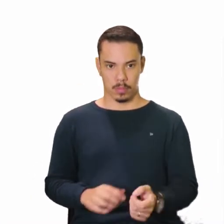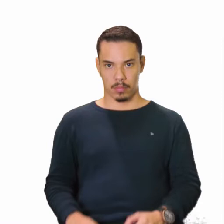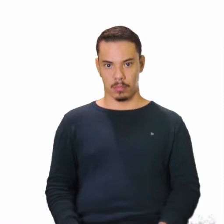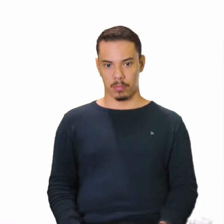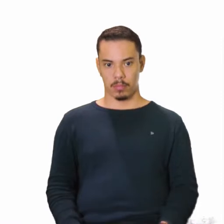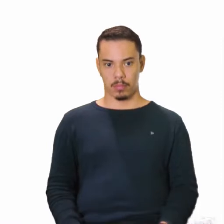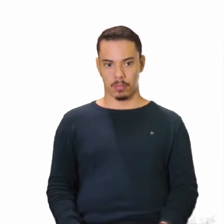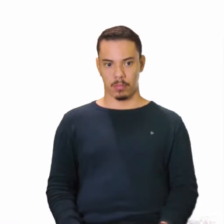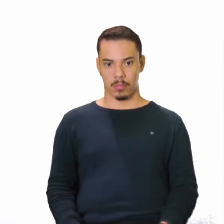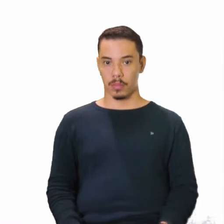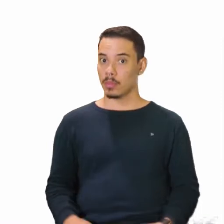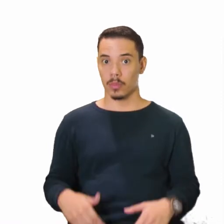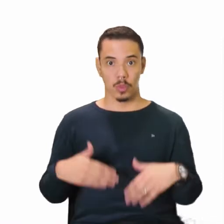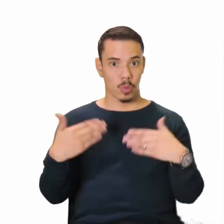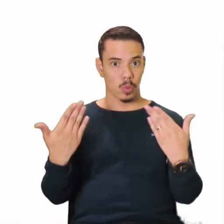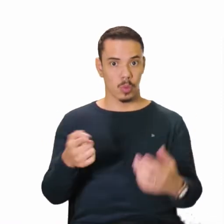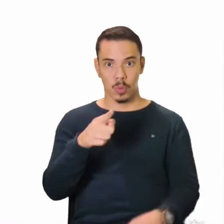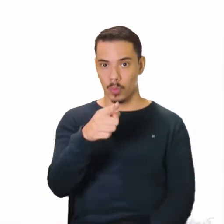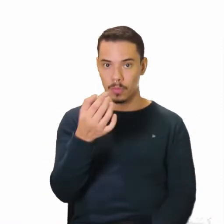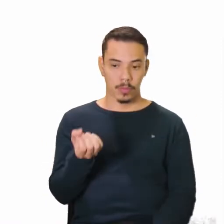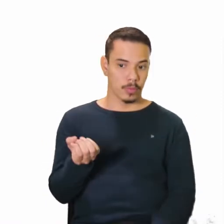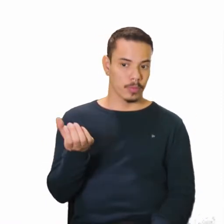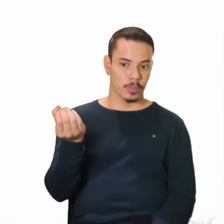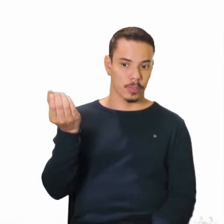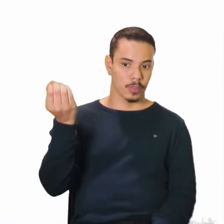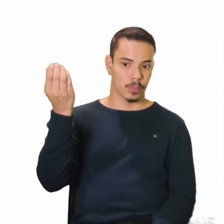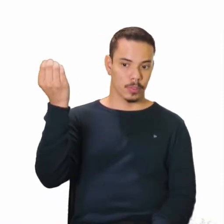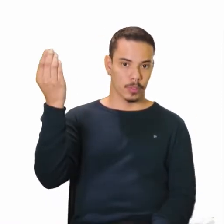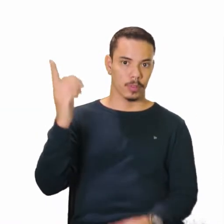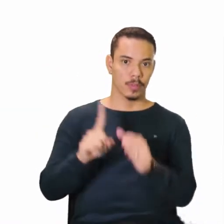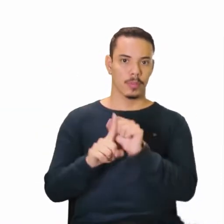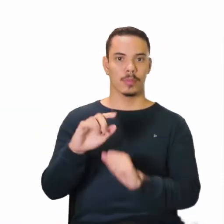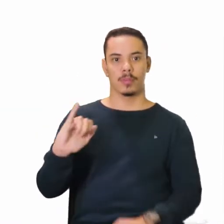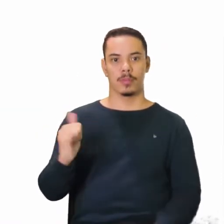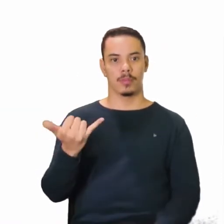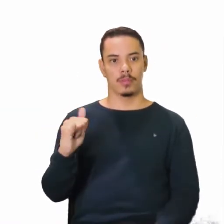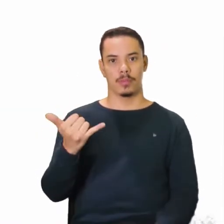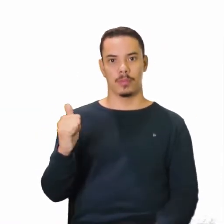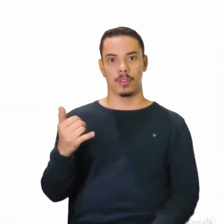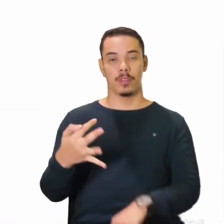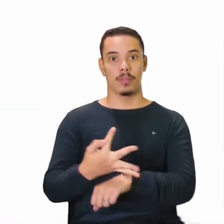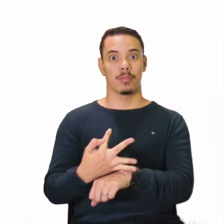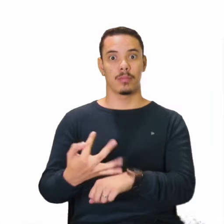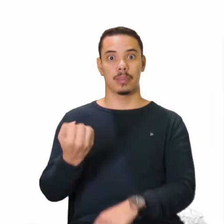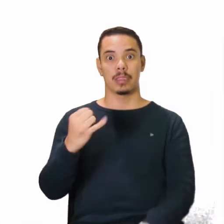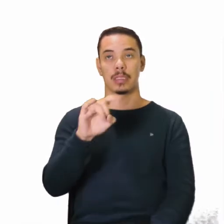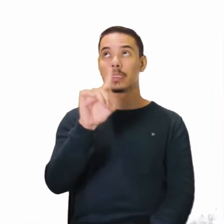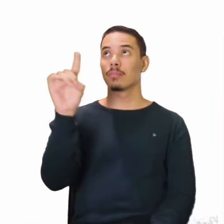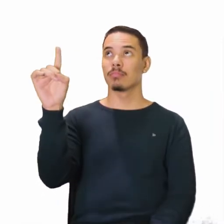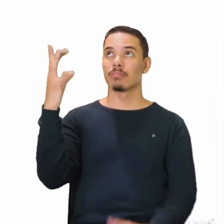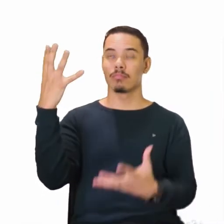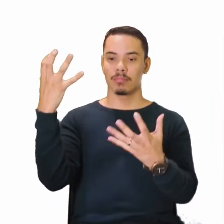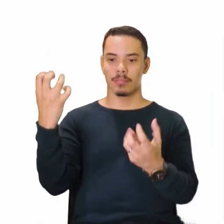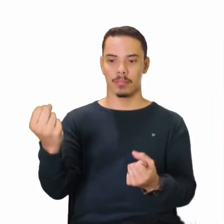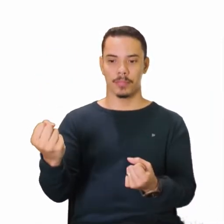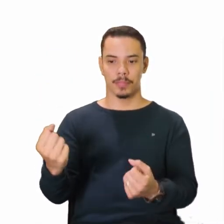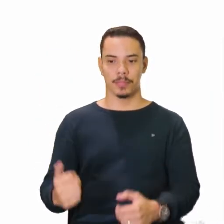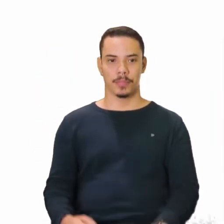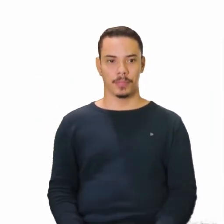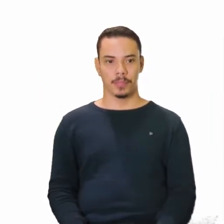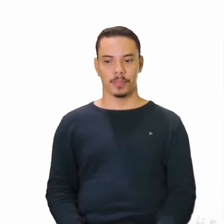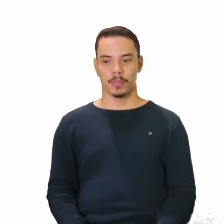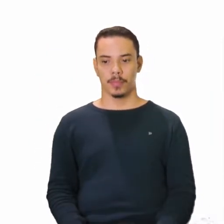Quando você viajará? Em janeiro, nas férias. Se Deus quiser. Uhul. Agora,